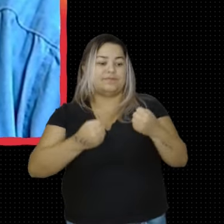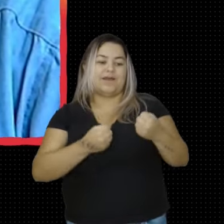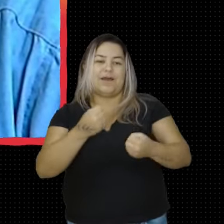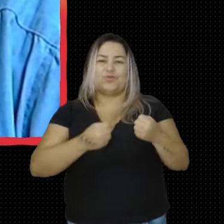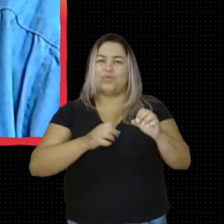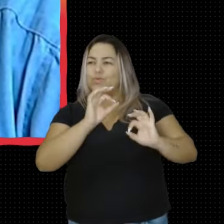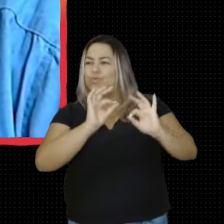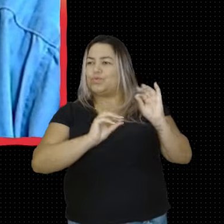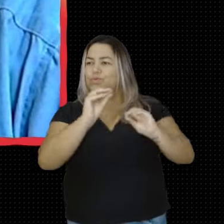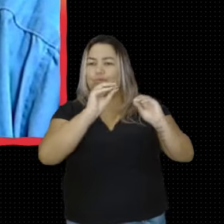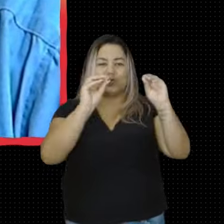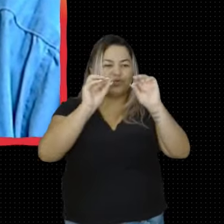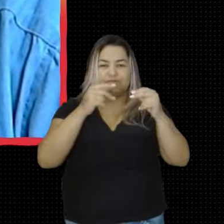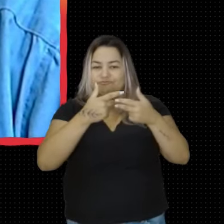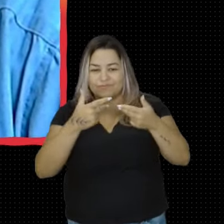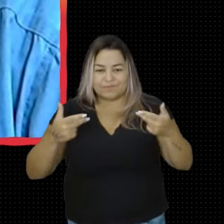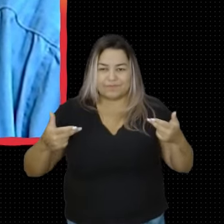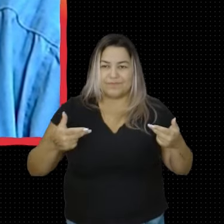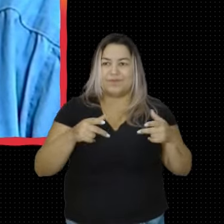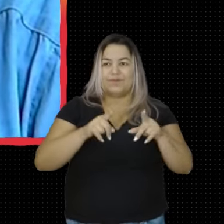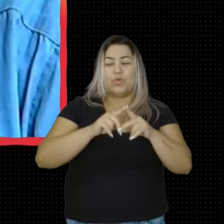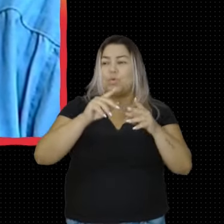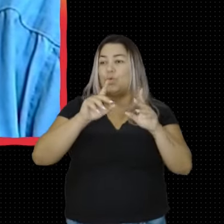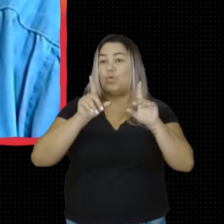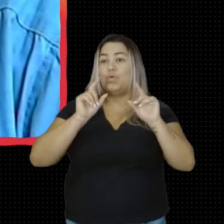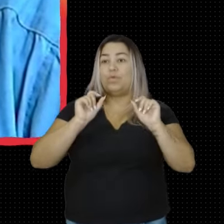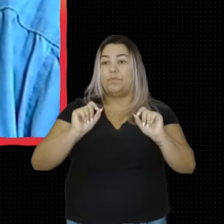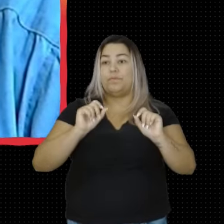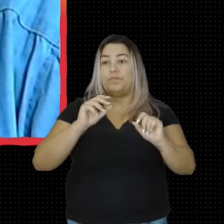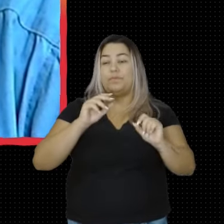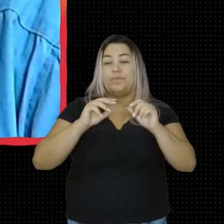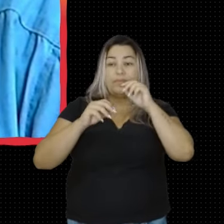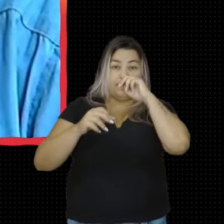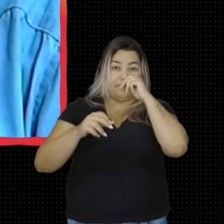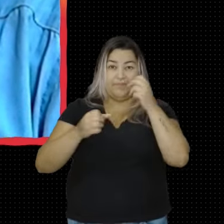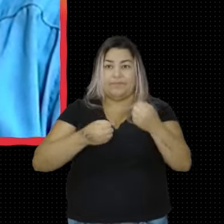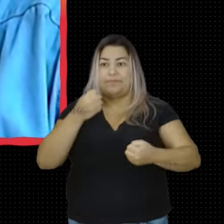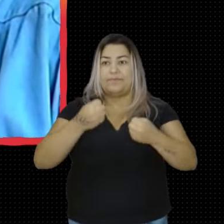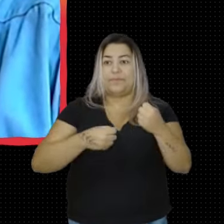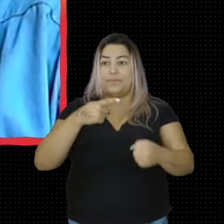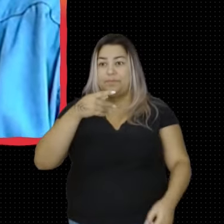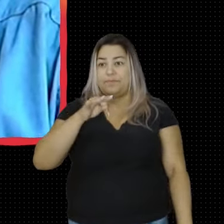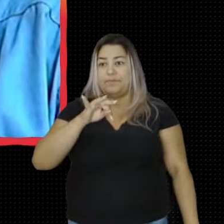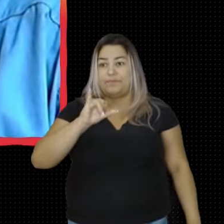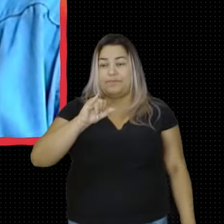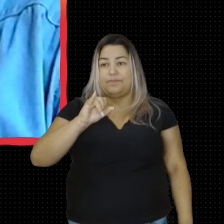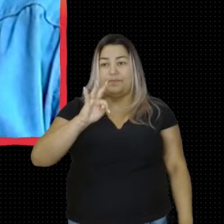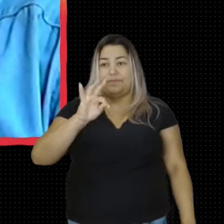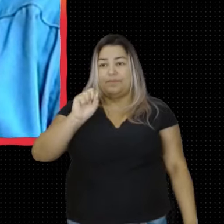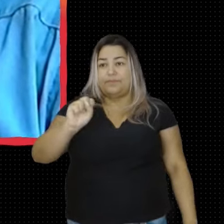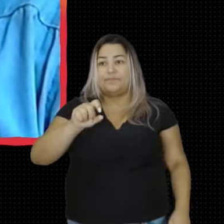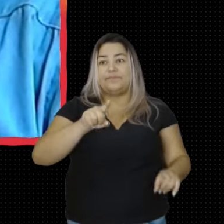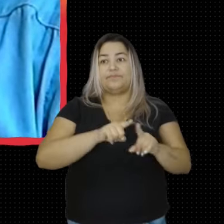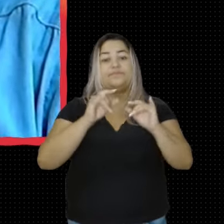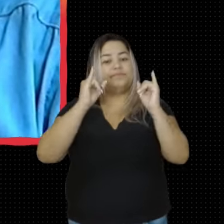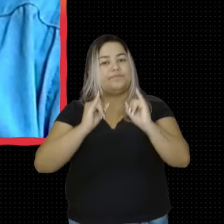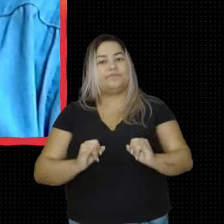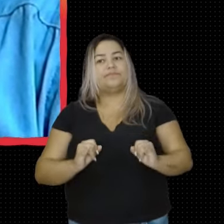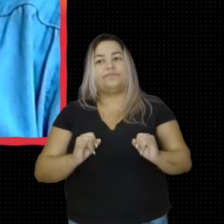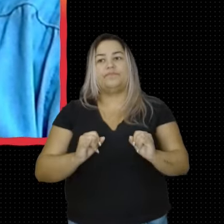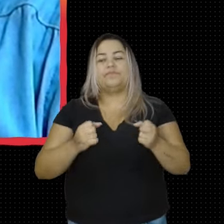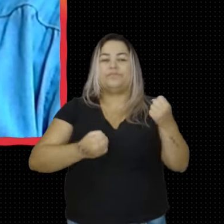antigas. A gente tem um quadro aqui no podcast que chama VIPs, Veículos Inegavelmente Petistas, que são essas imagens antigas de